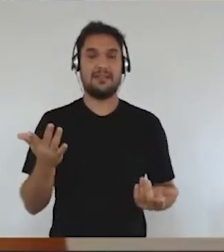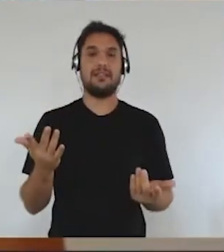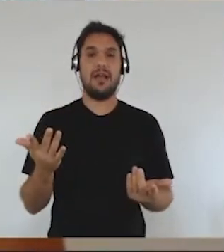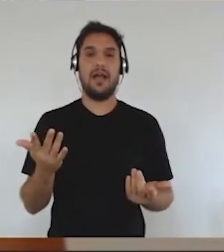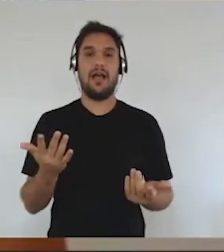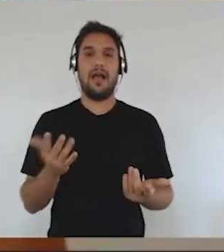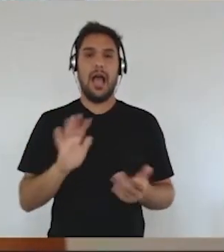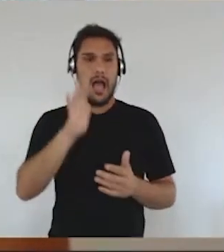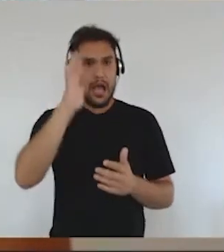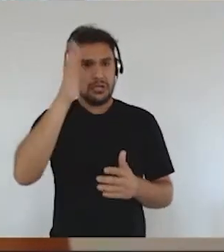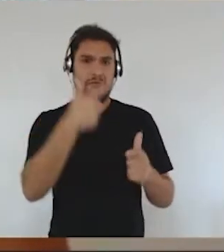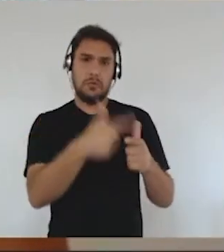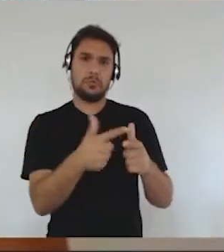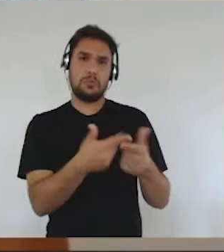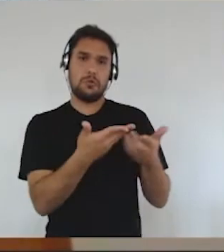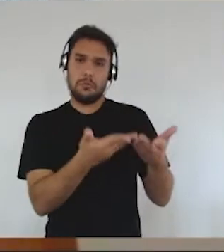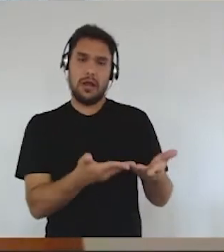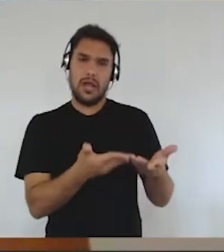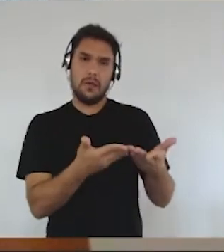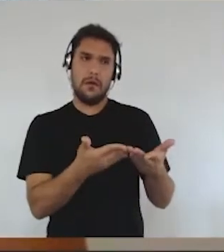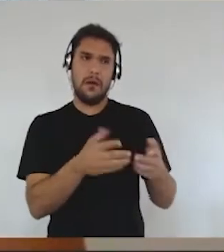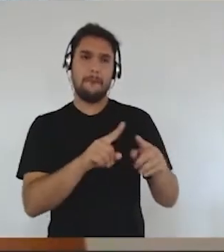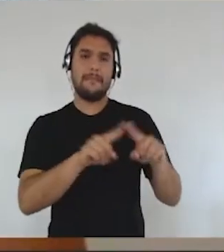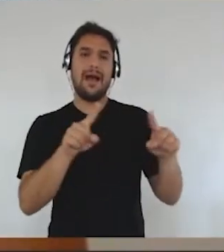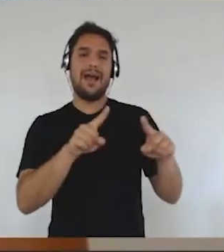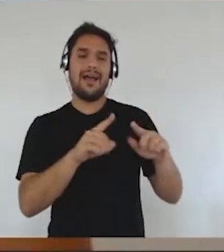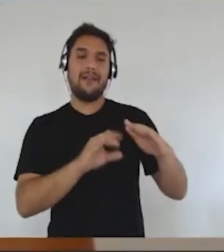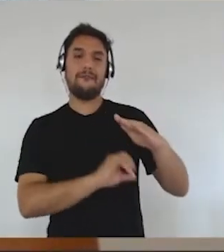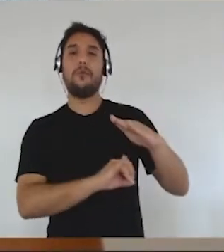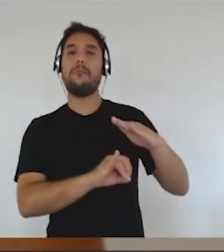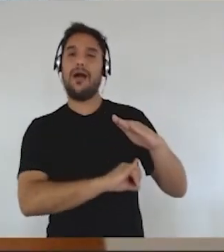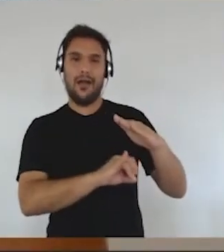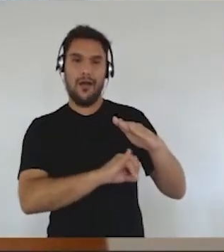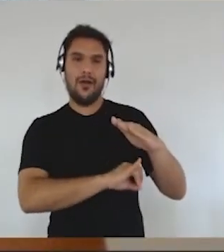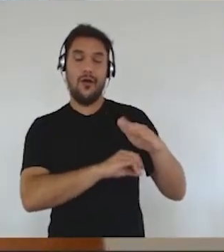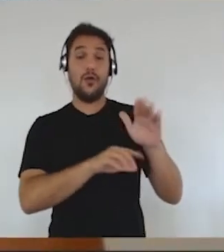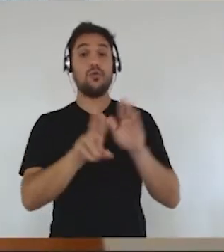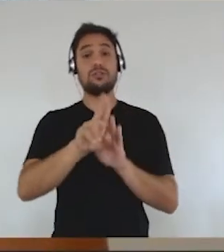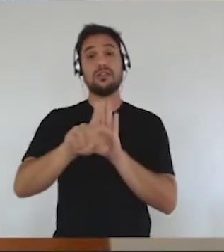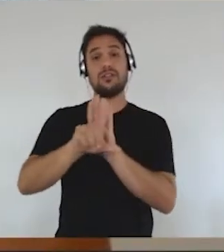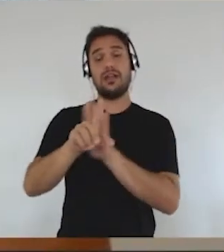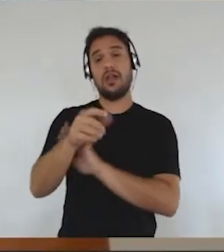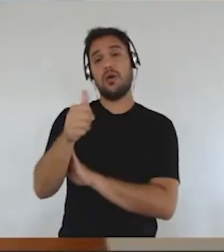a solução de um conflito de uma forma mais informal, através da Lei